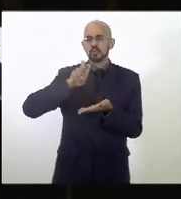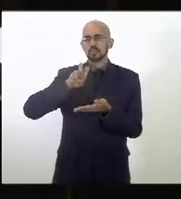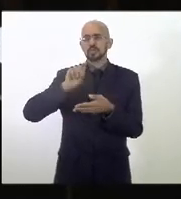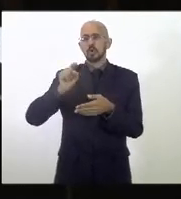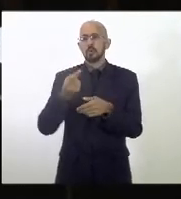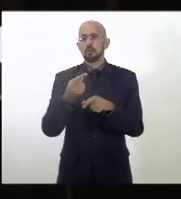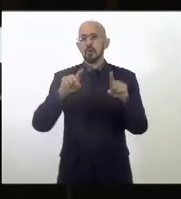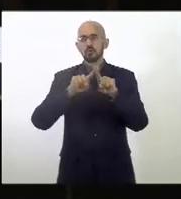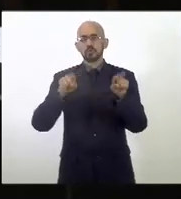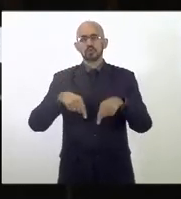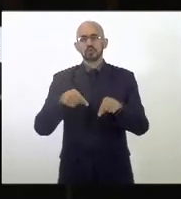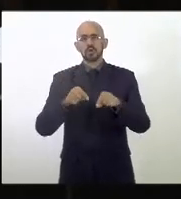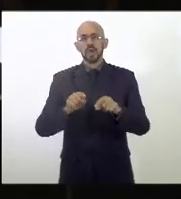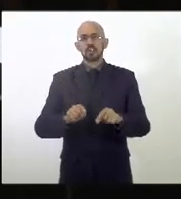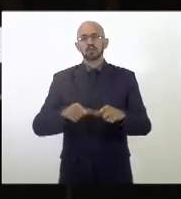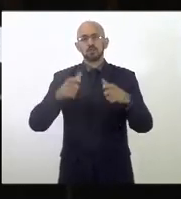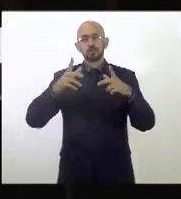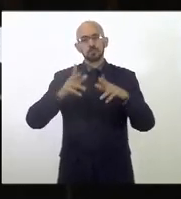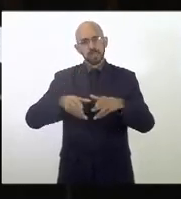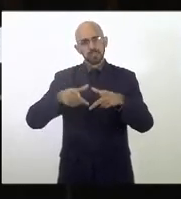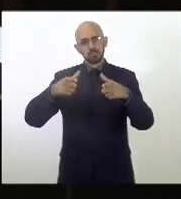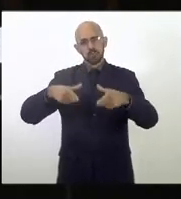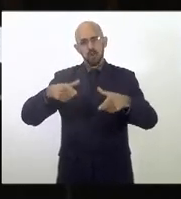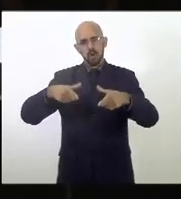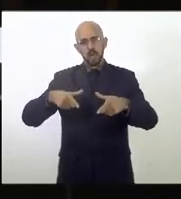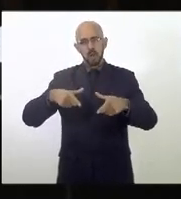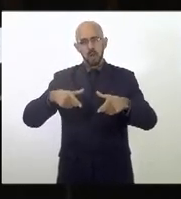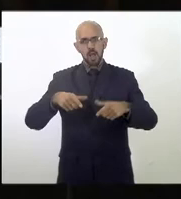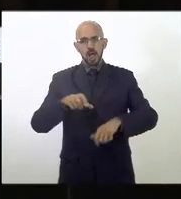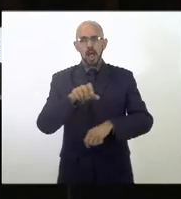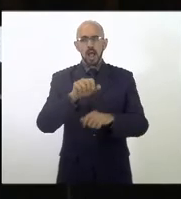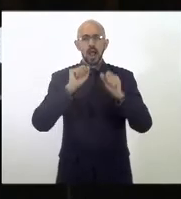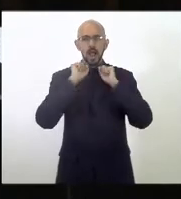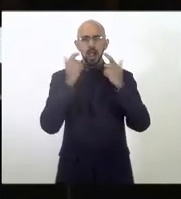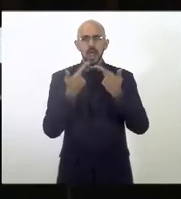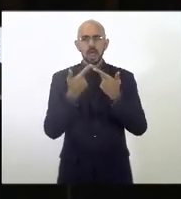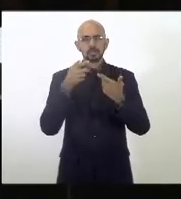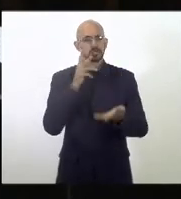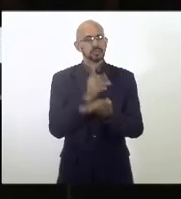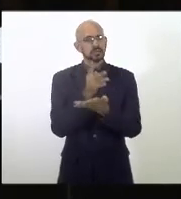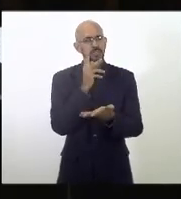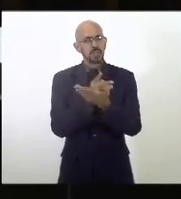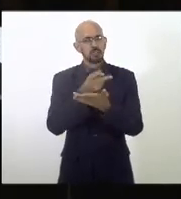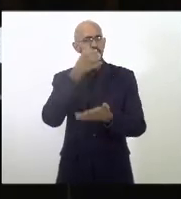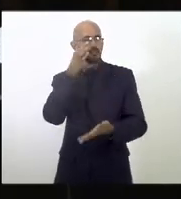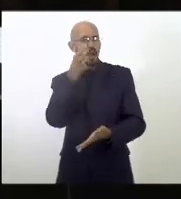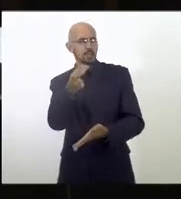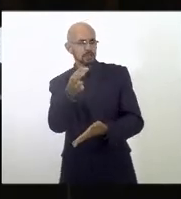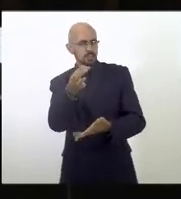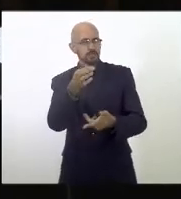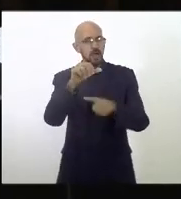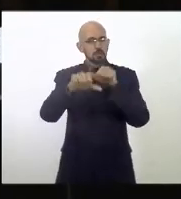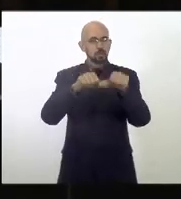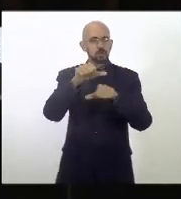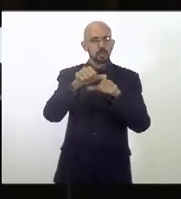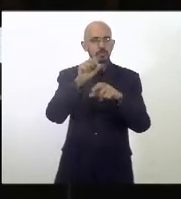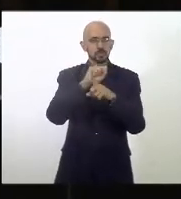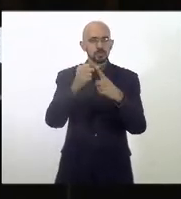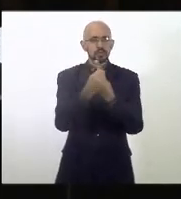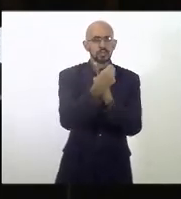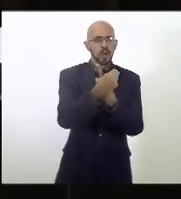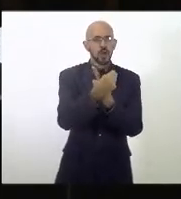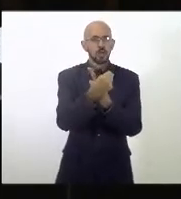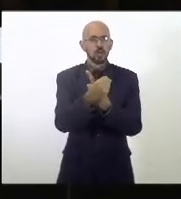local. A Alerje sempre esteve atenta às mudanças da sociedade e compromissada com o